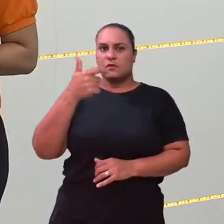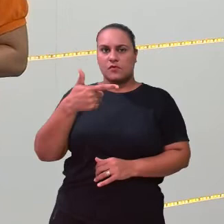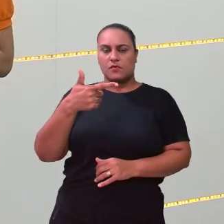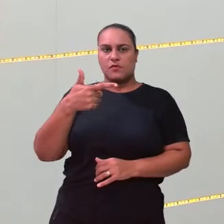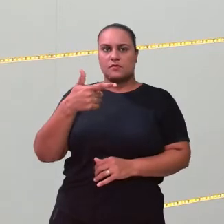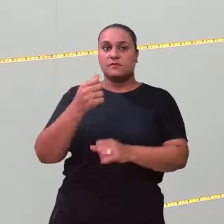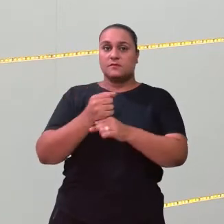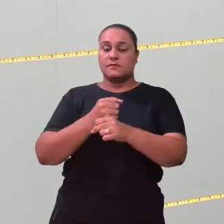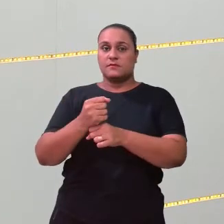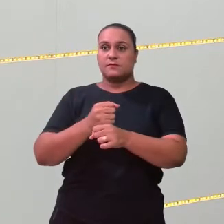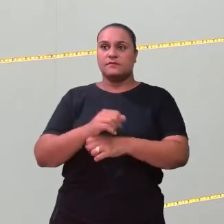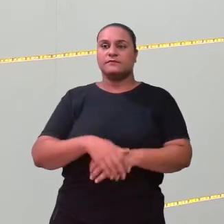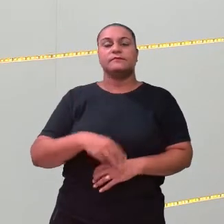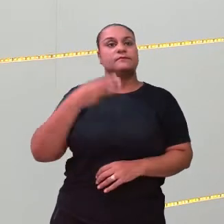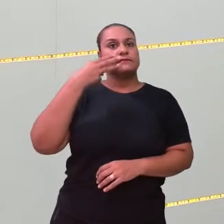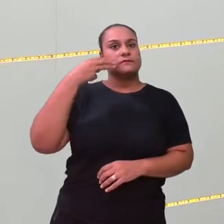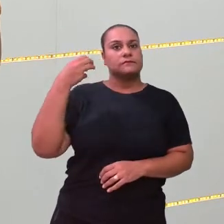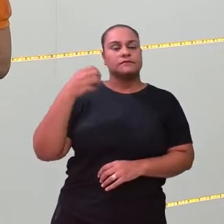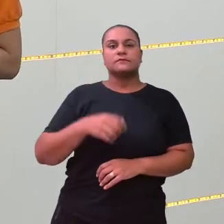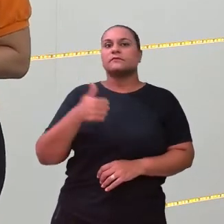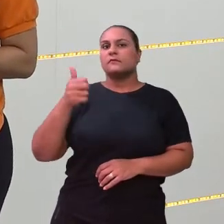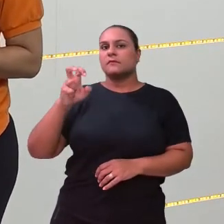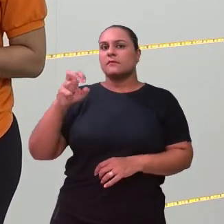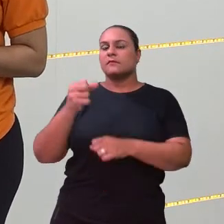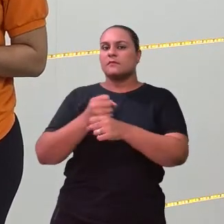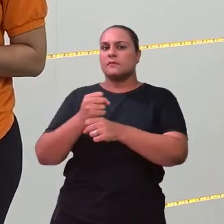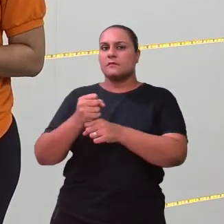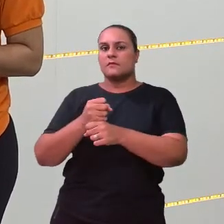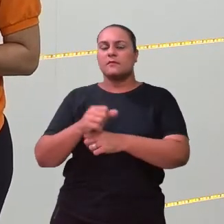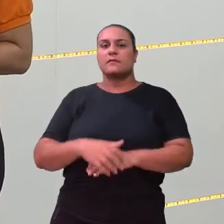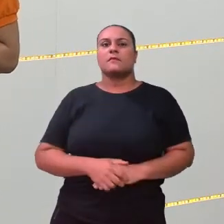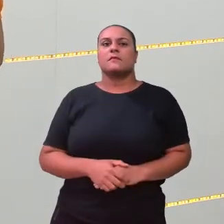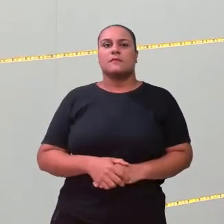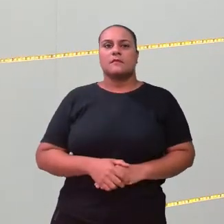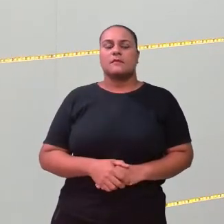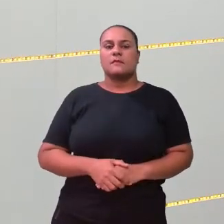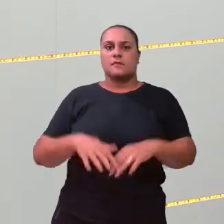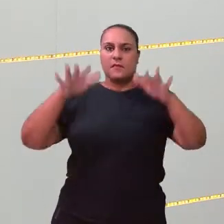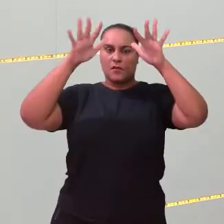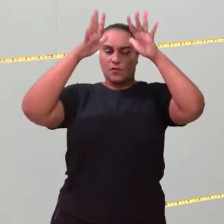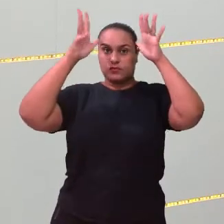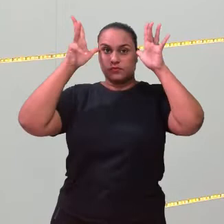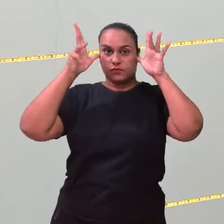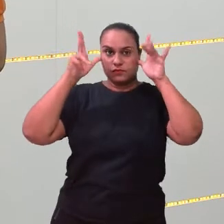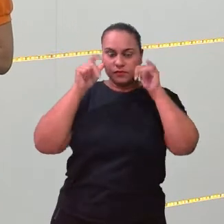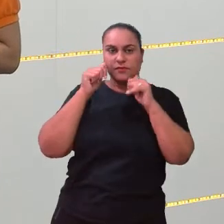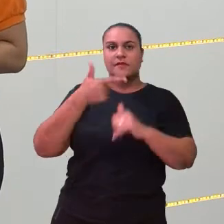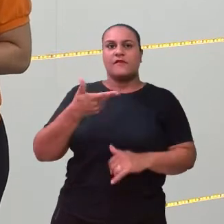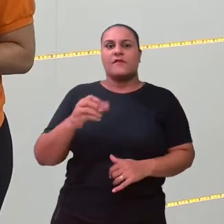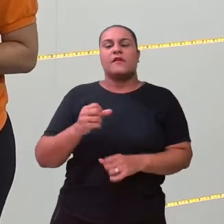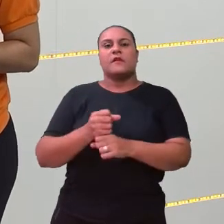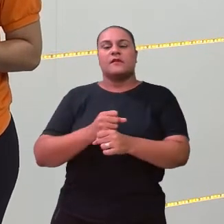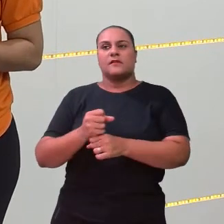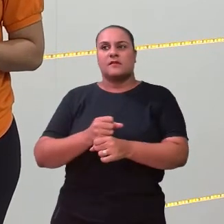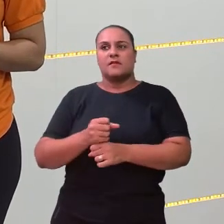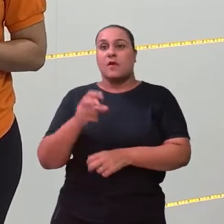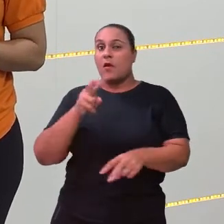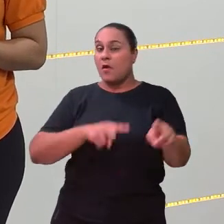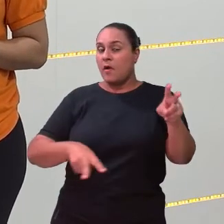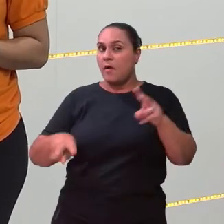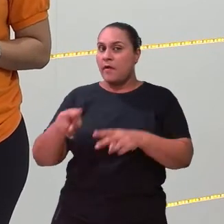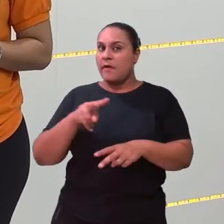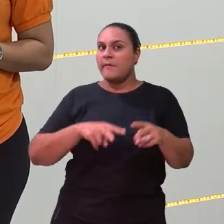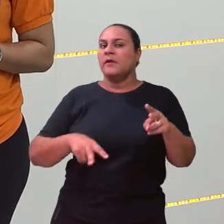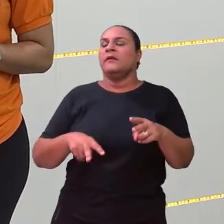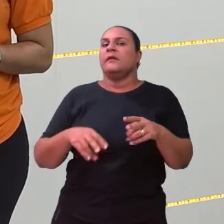anos, gato 15 anos, leão 20 anos. Observe que a minha